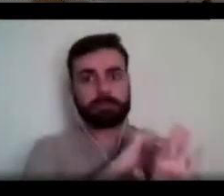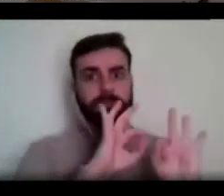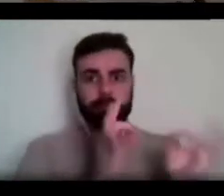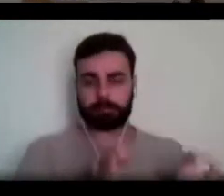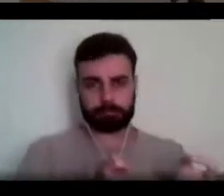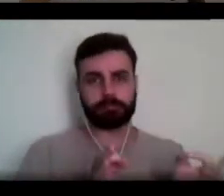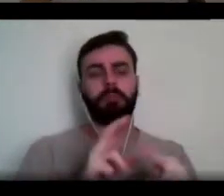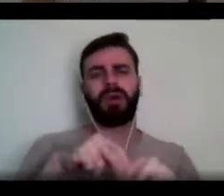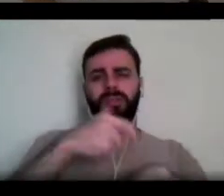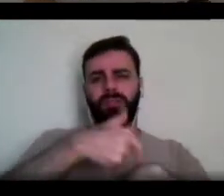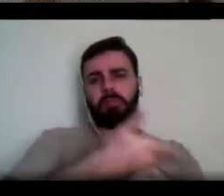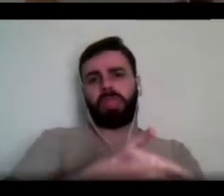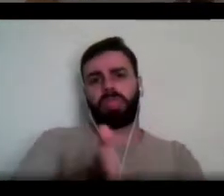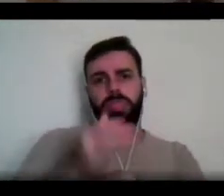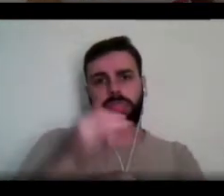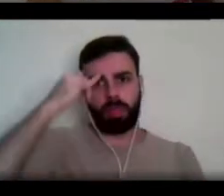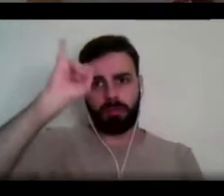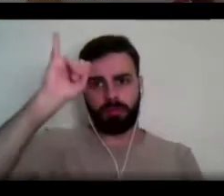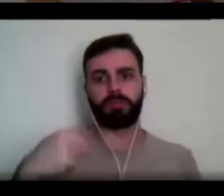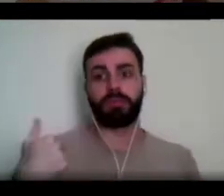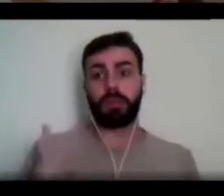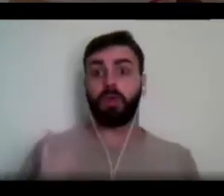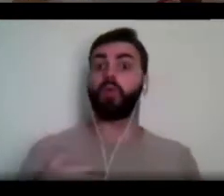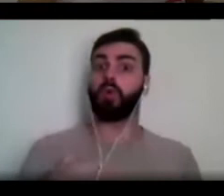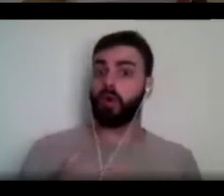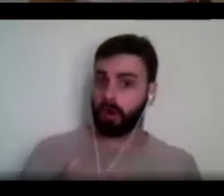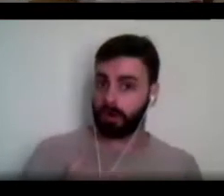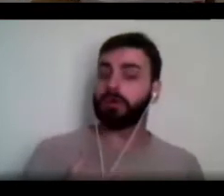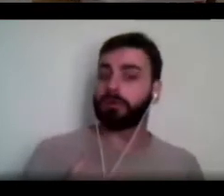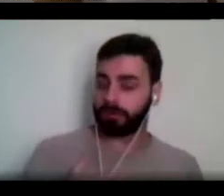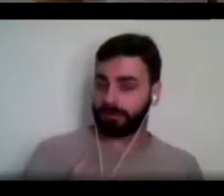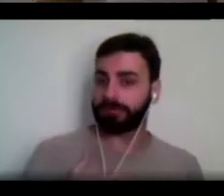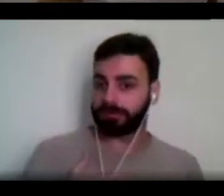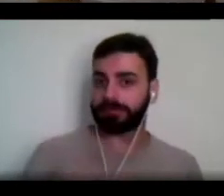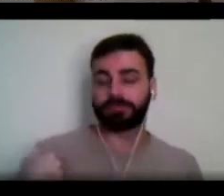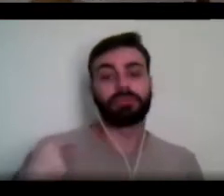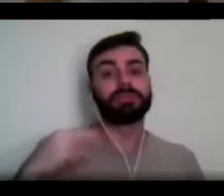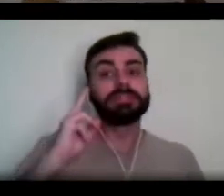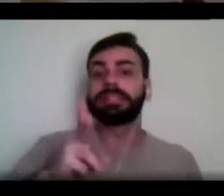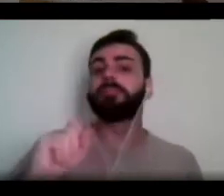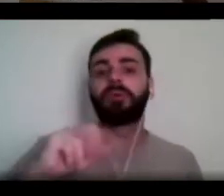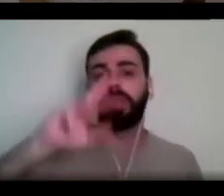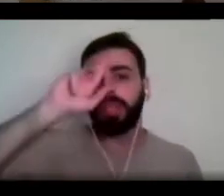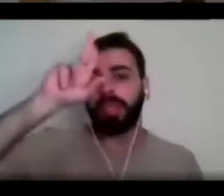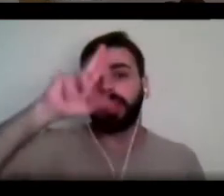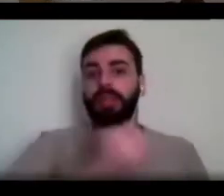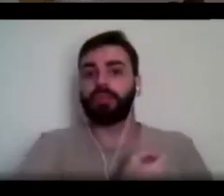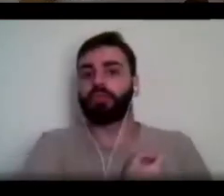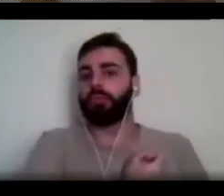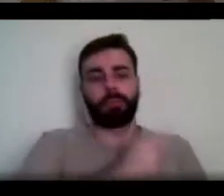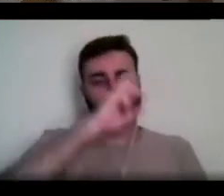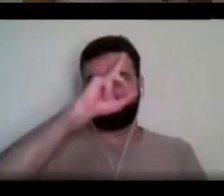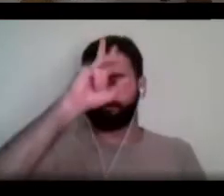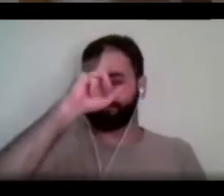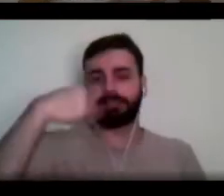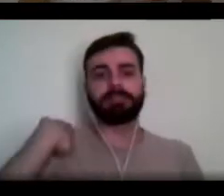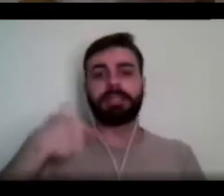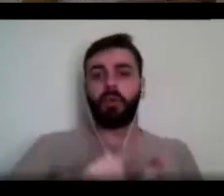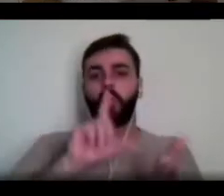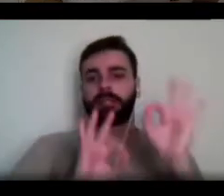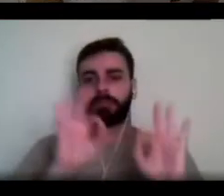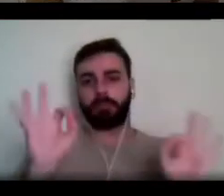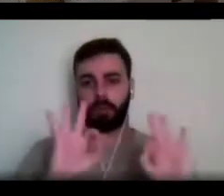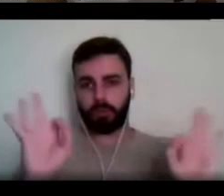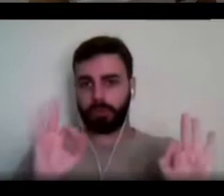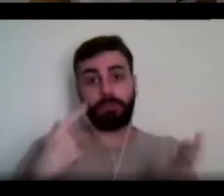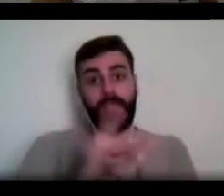Eu adoro errar conta. Então, tudo que eu faço sem preparar antes, sempre tá errado. Então, vocês vão ter